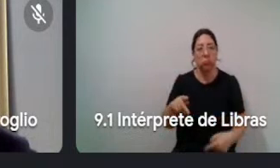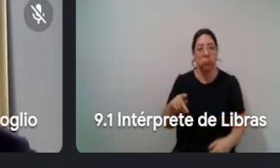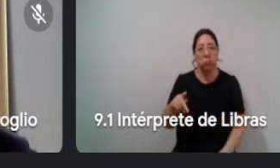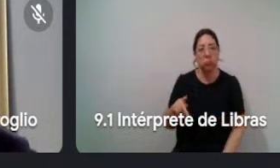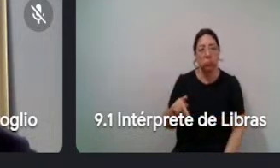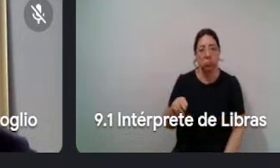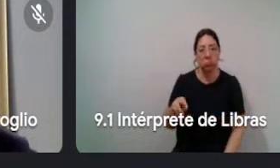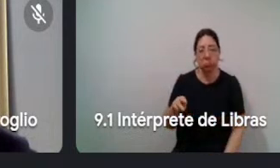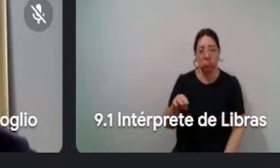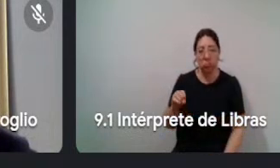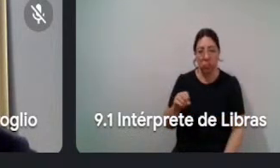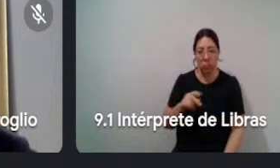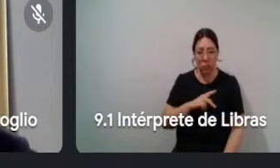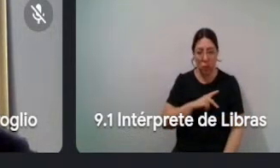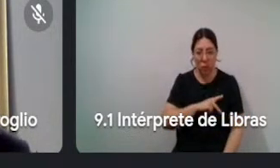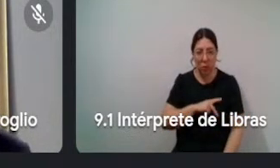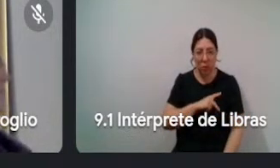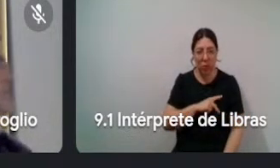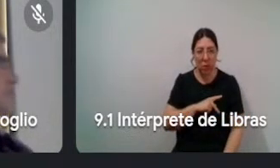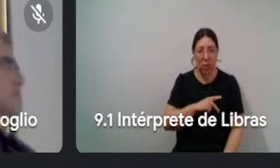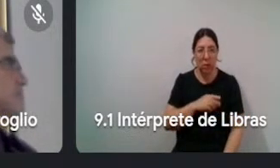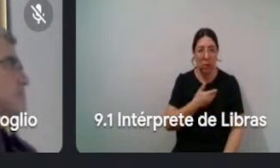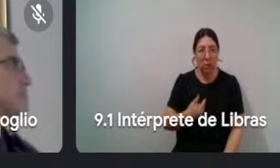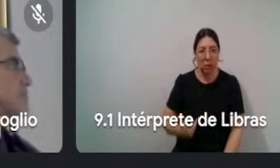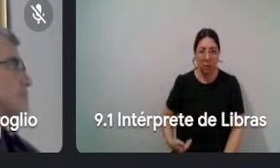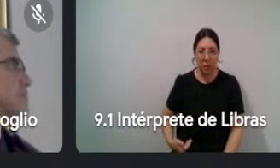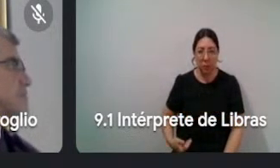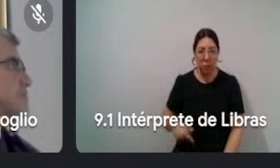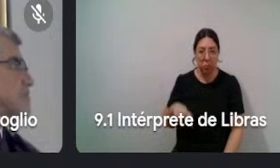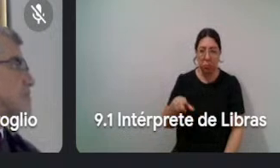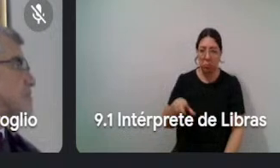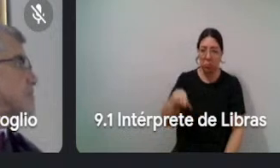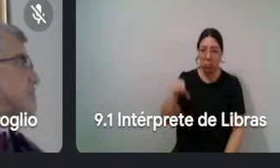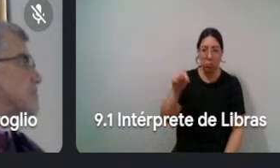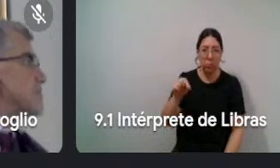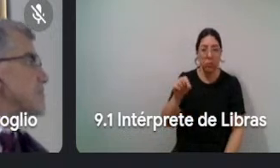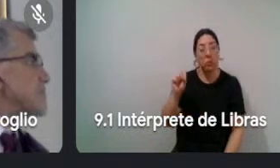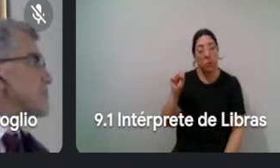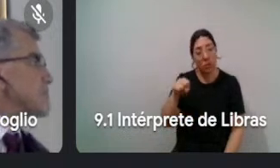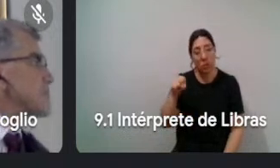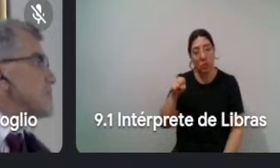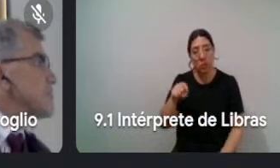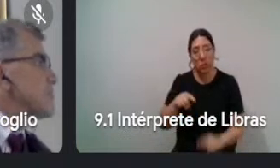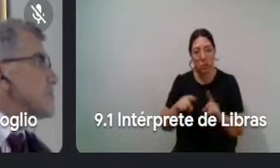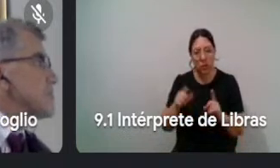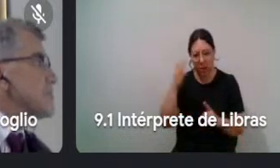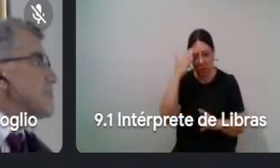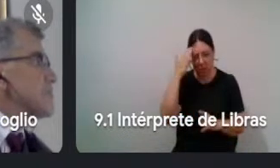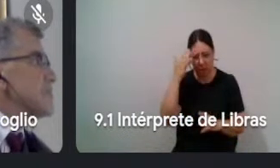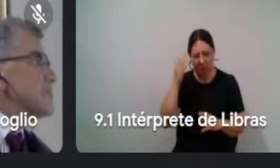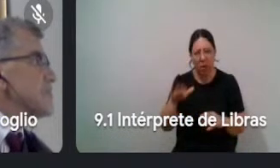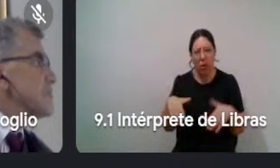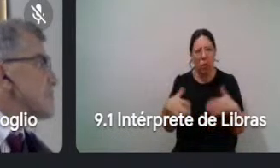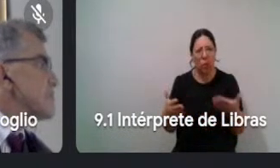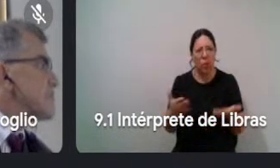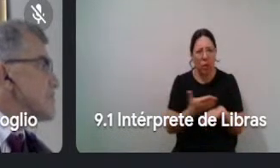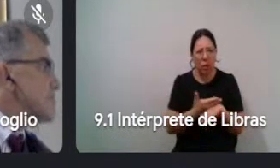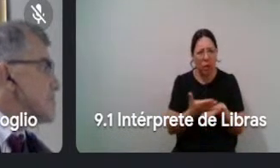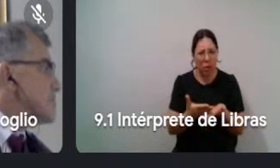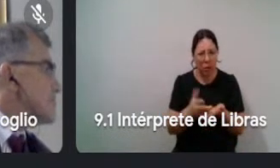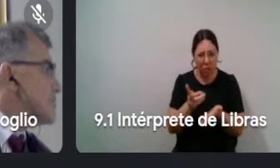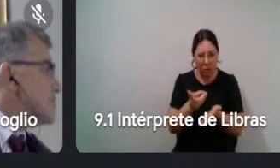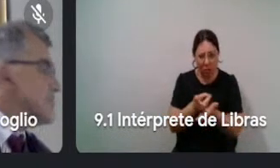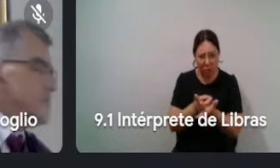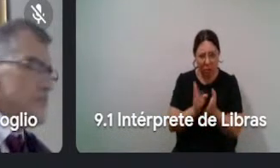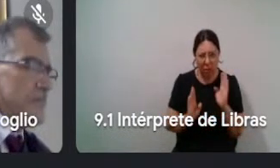que designa Não. e informa ao TRE. Sim, mas a partir de quando? É o mesmo período dos juízes